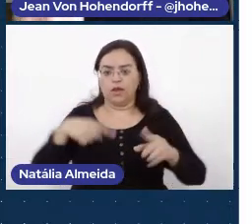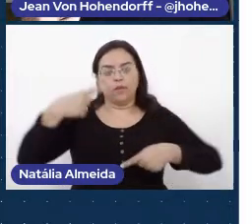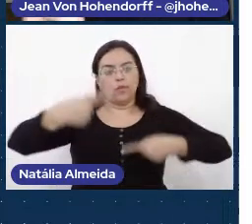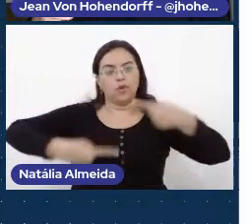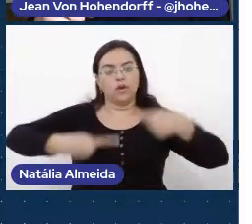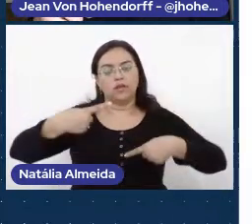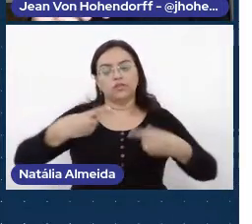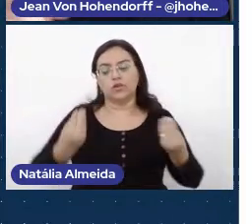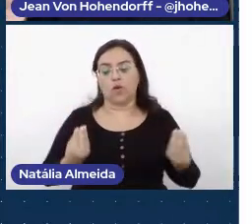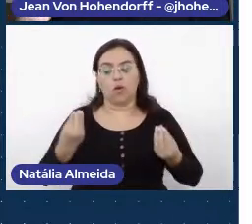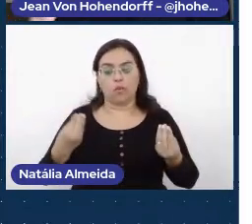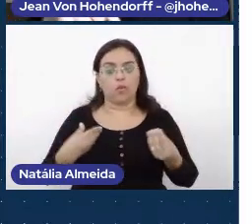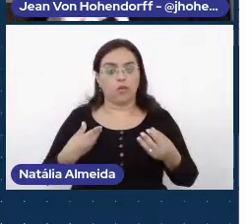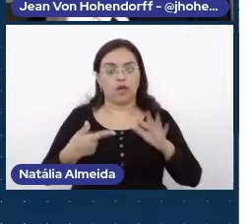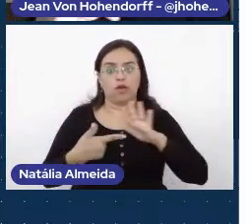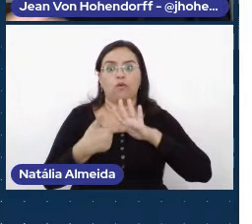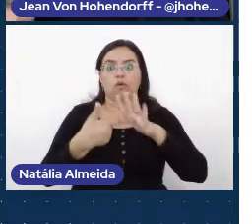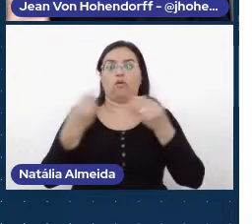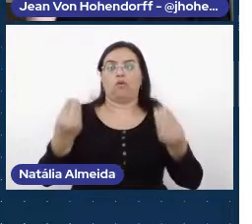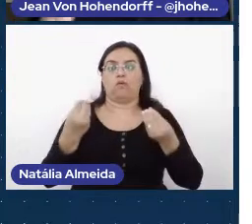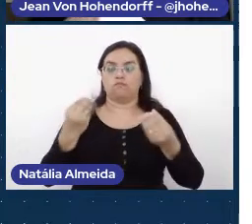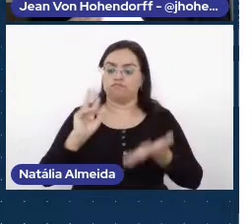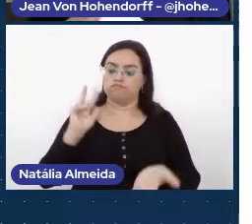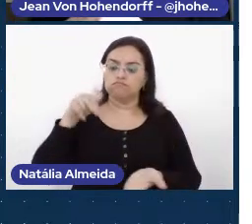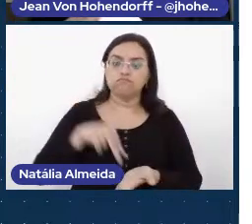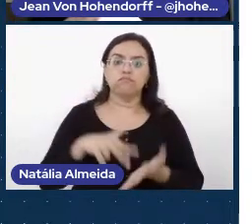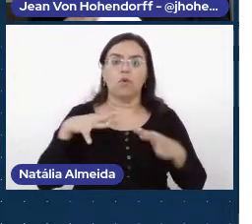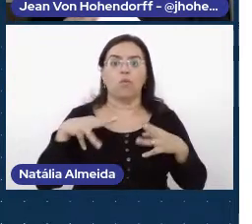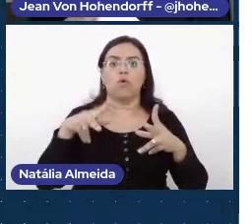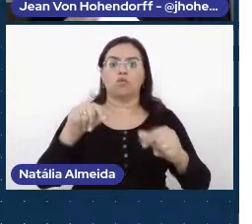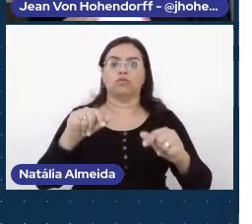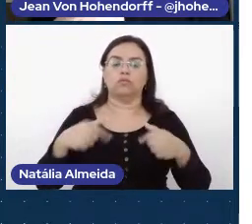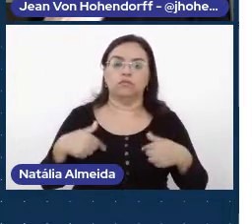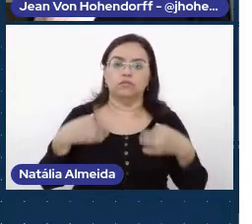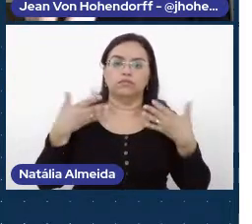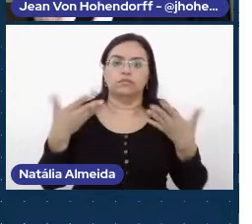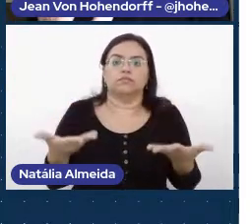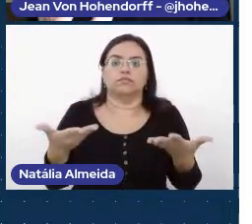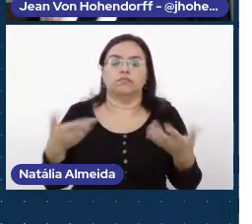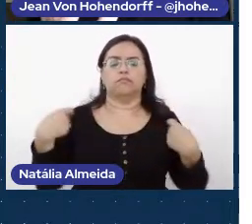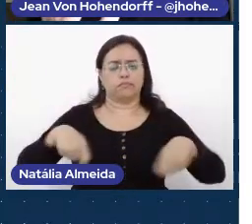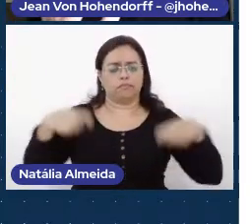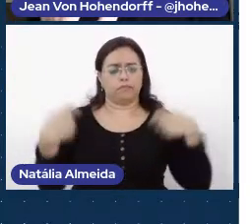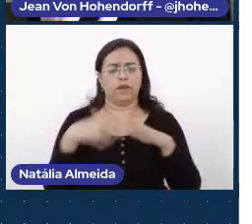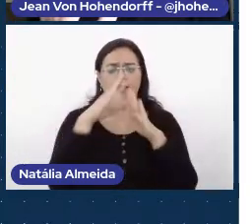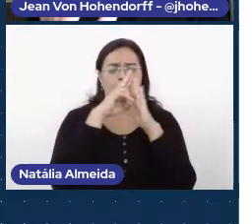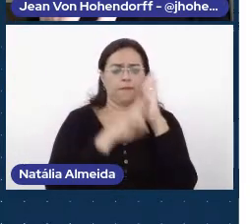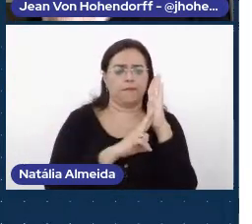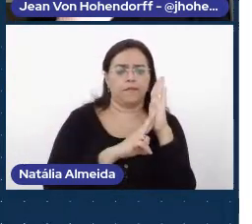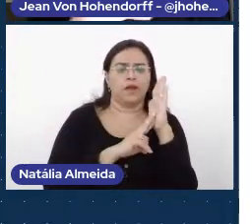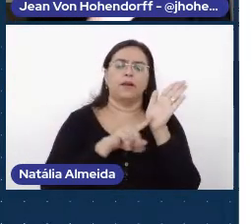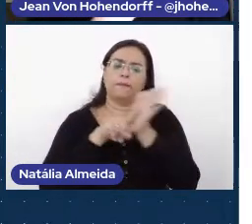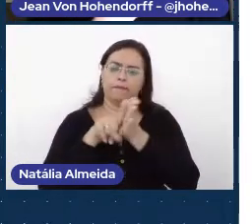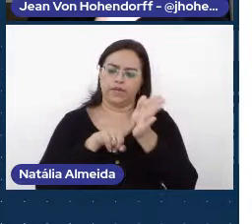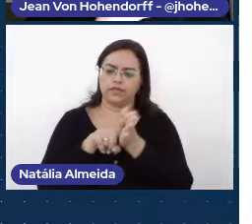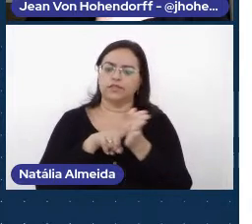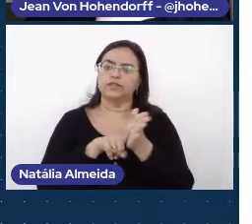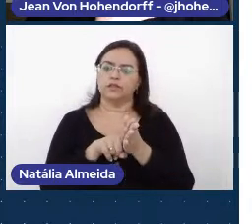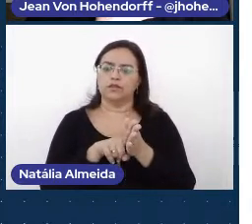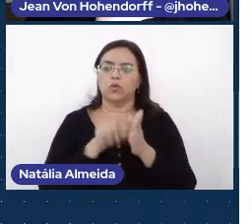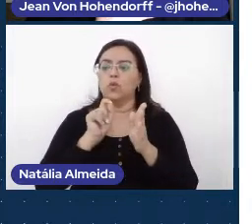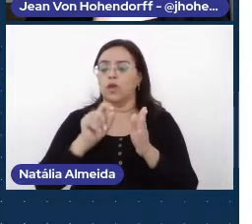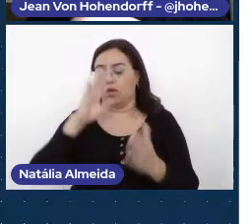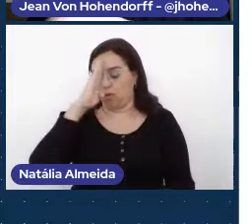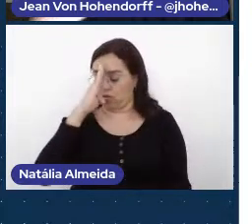mundo. Então, eu preciso, na minha pesquisa e no meu relatório de pesquisa, fazer defesa daquilo que eu acredito que é correto. Então, eu,